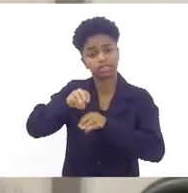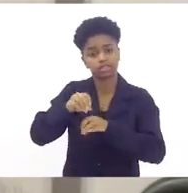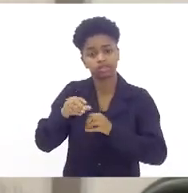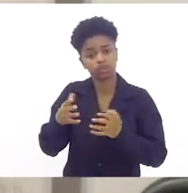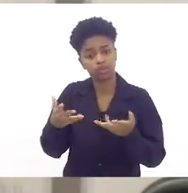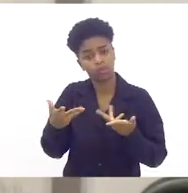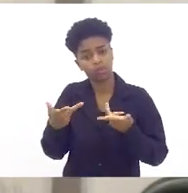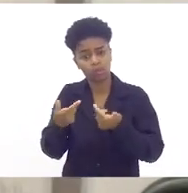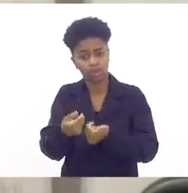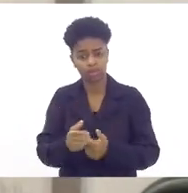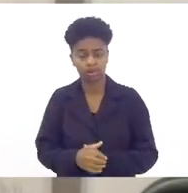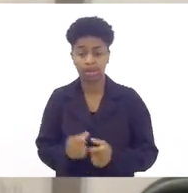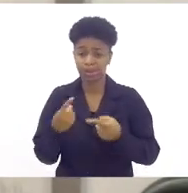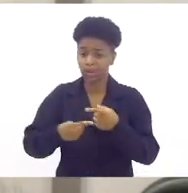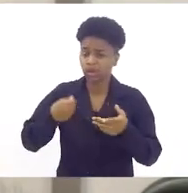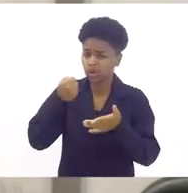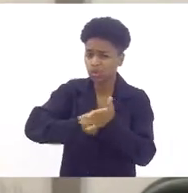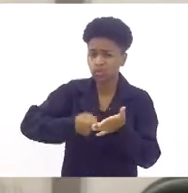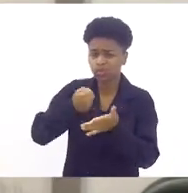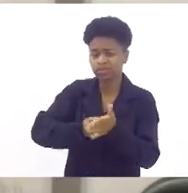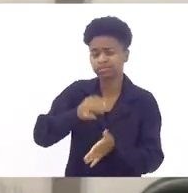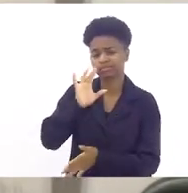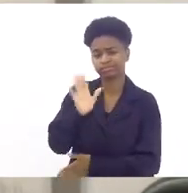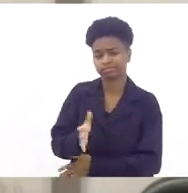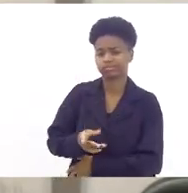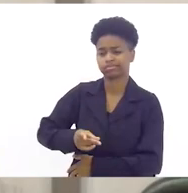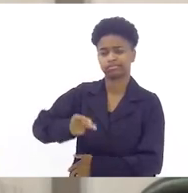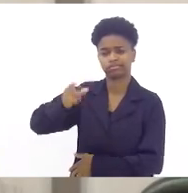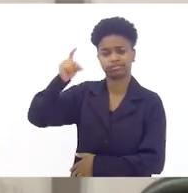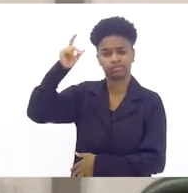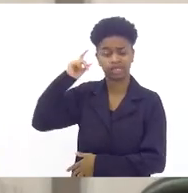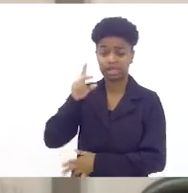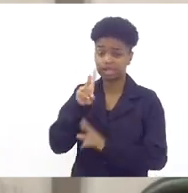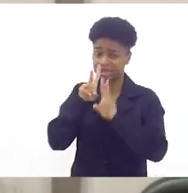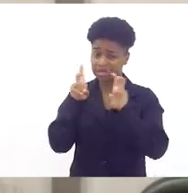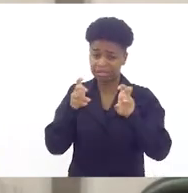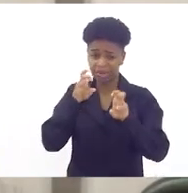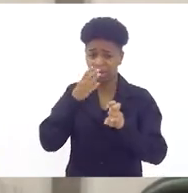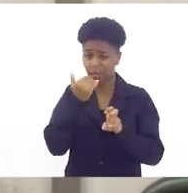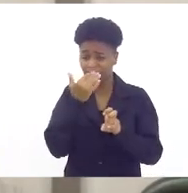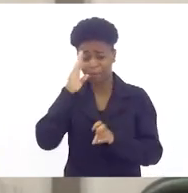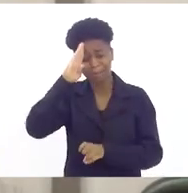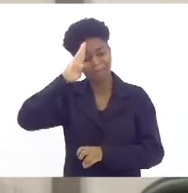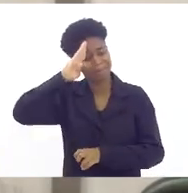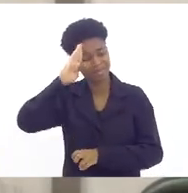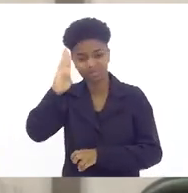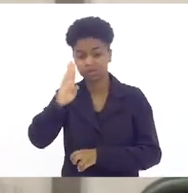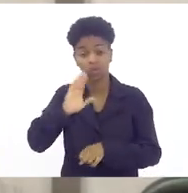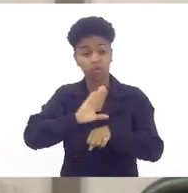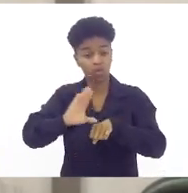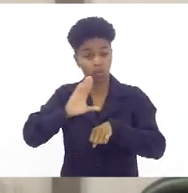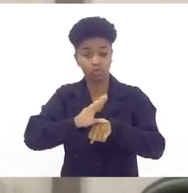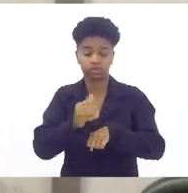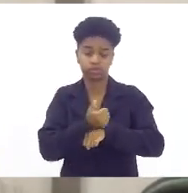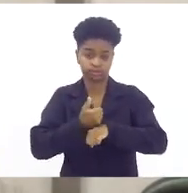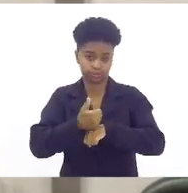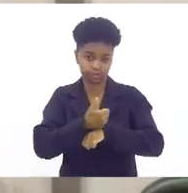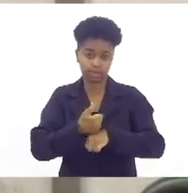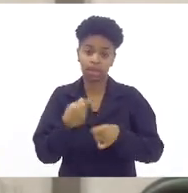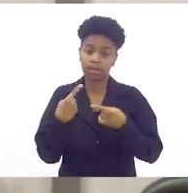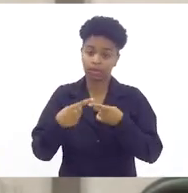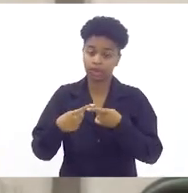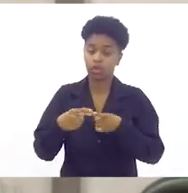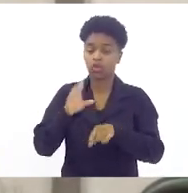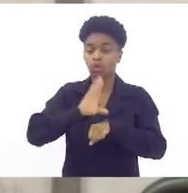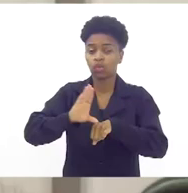é uma luta de muito tempo a questão da alimentação principalmente do subsequente o ensino subsequente